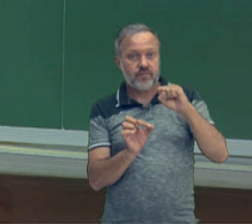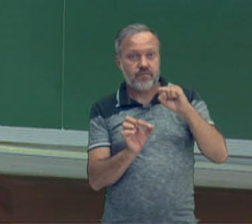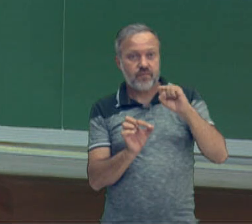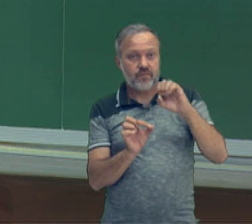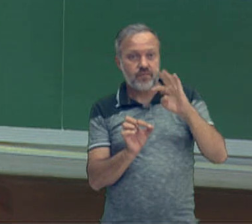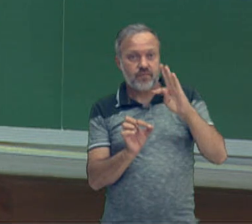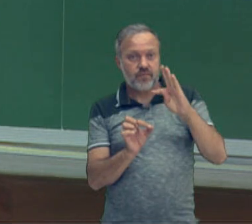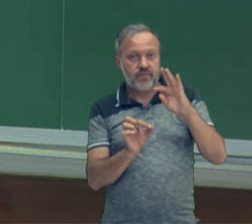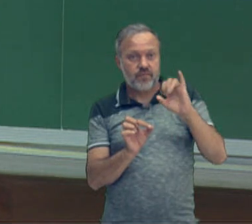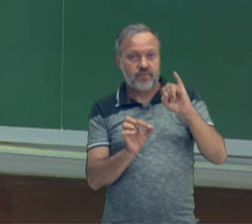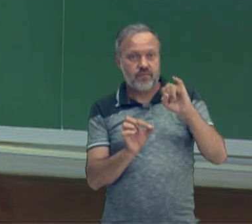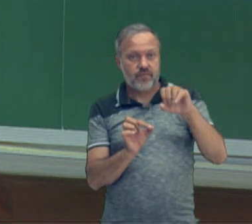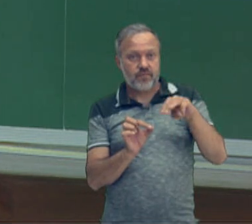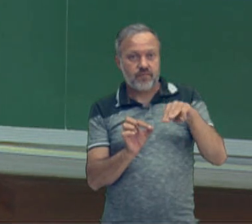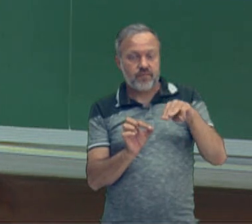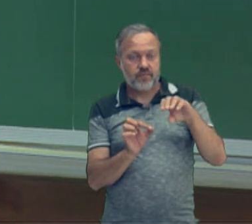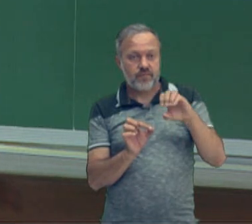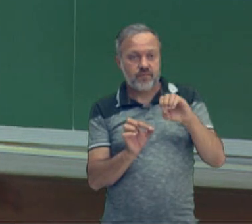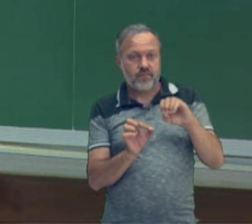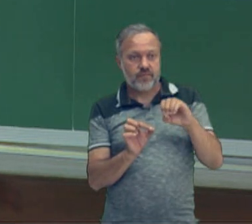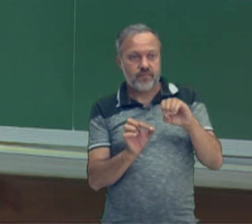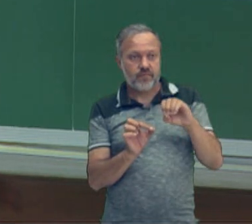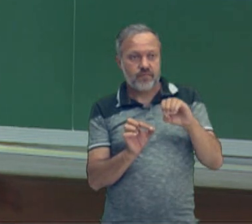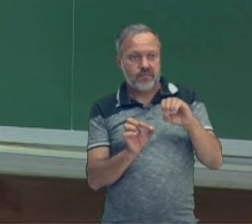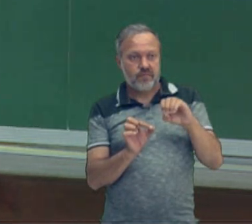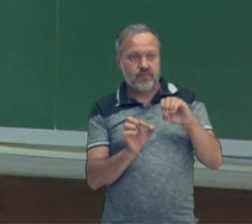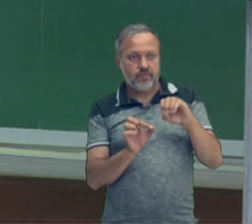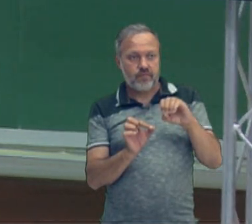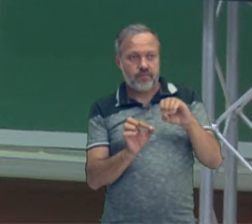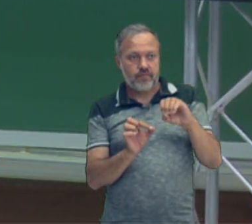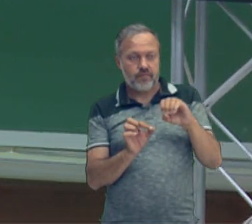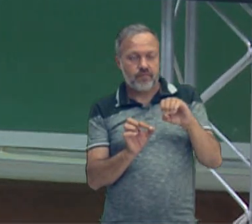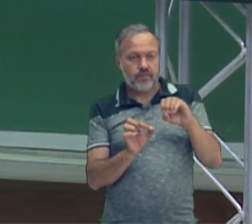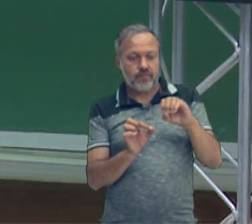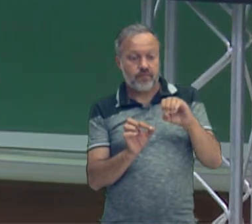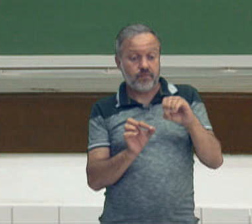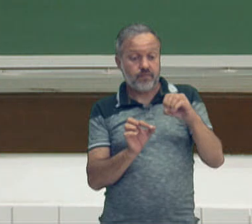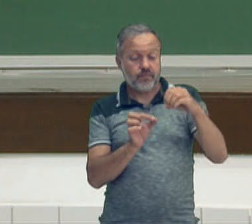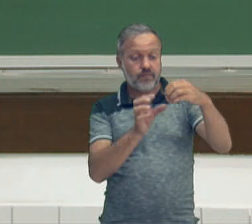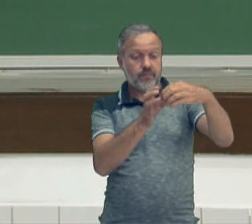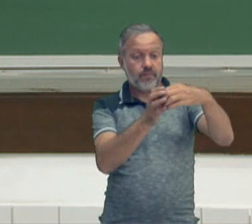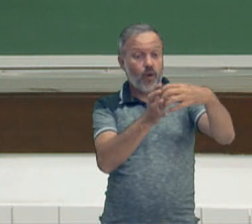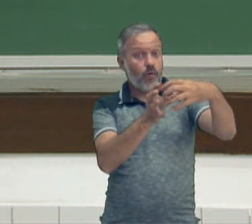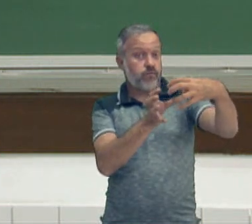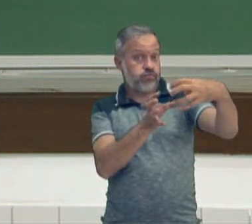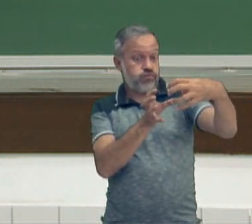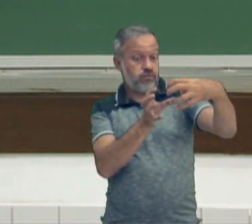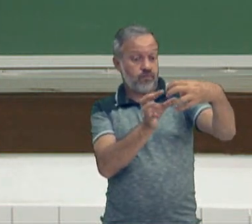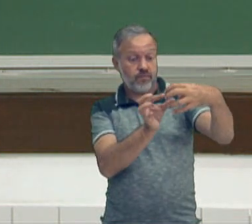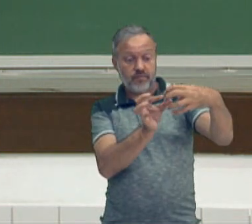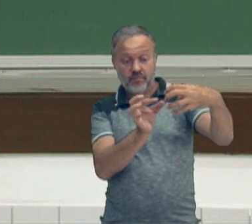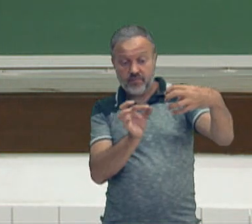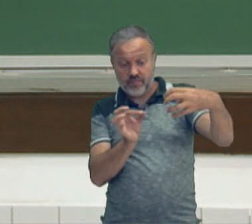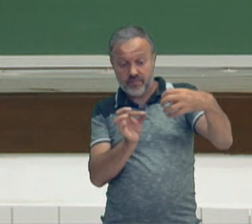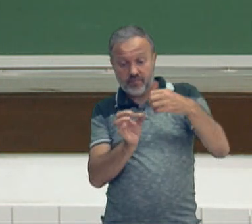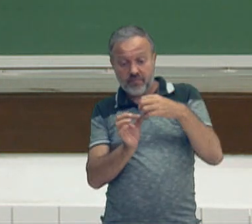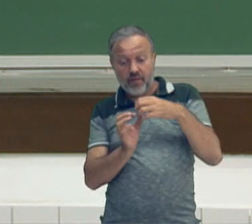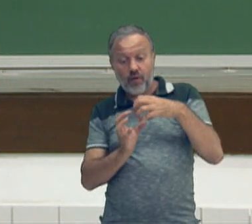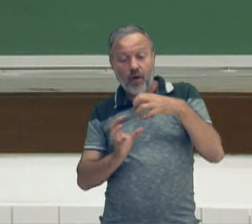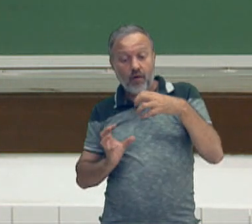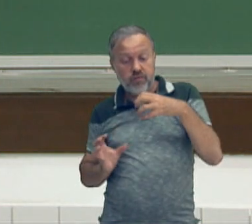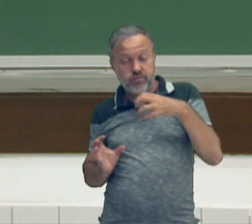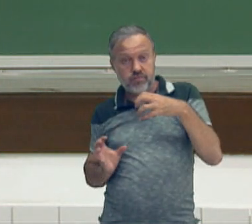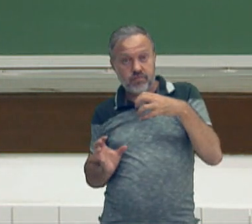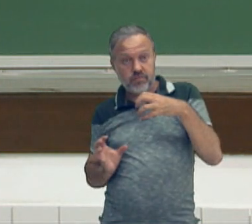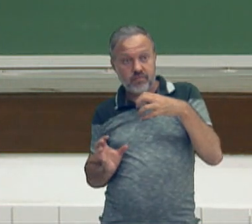ok? Então, assim é o nosso continente. Ele é 2 blocos grandes unidos por um estreitamento,